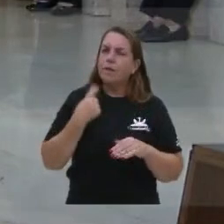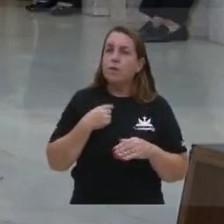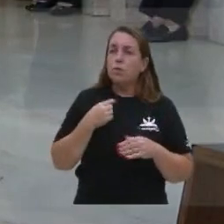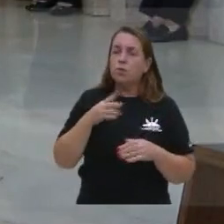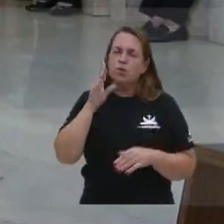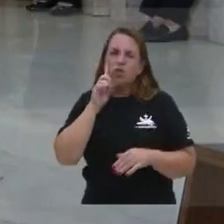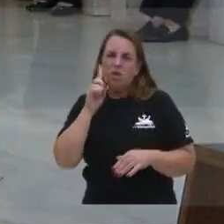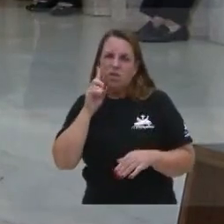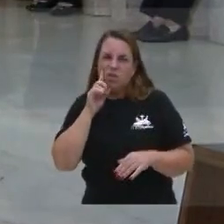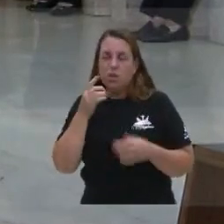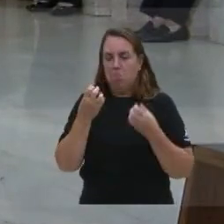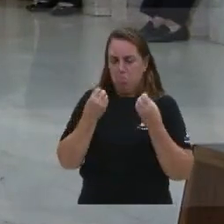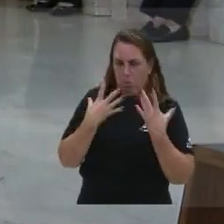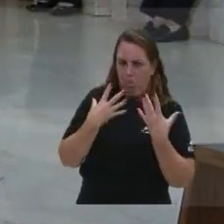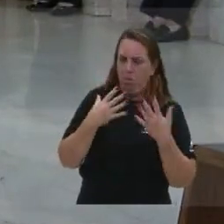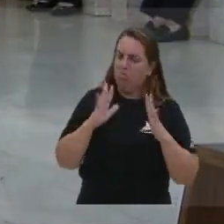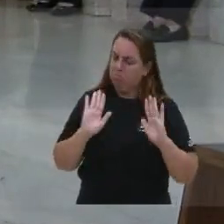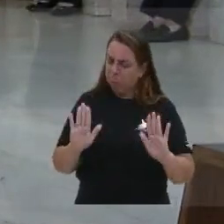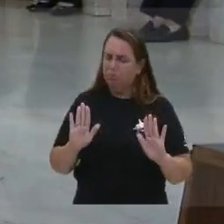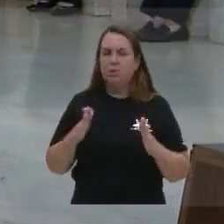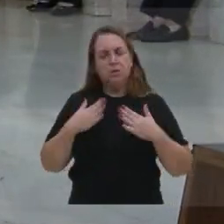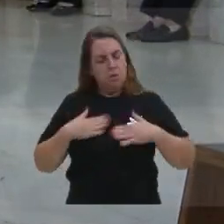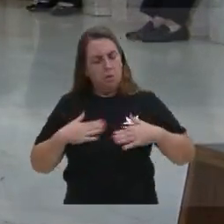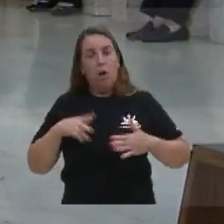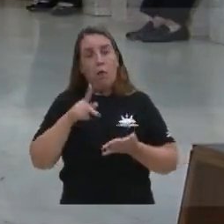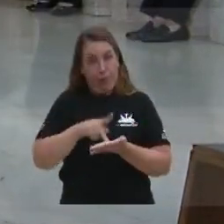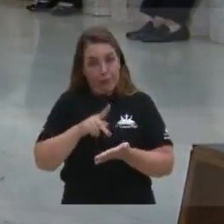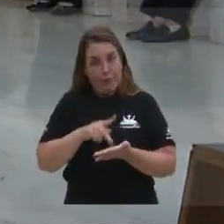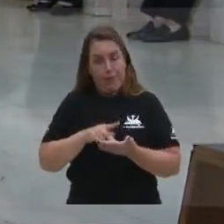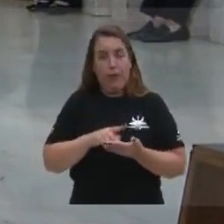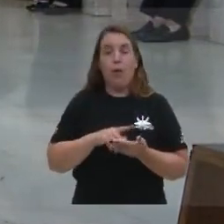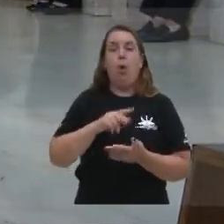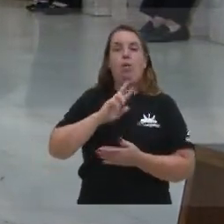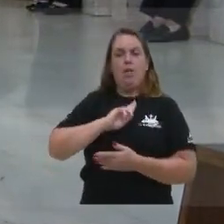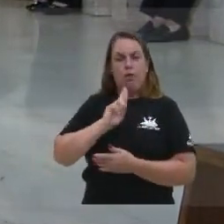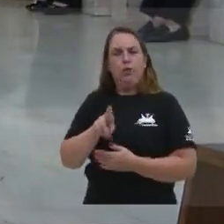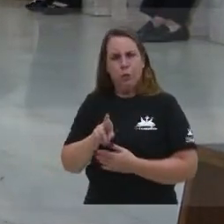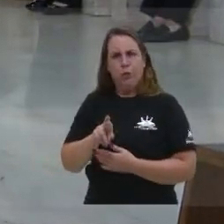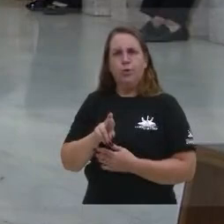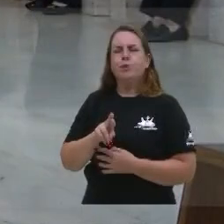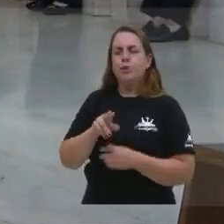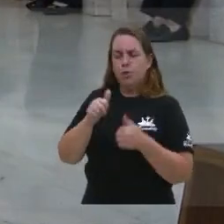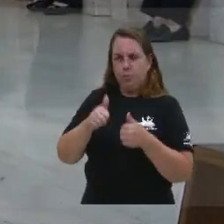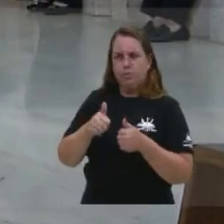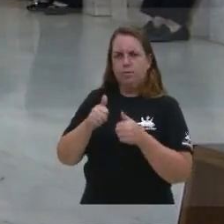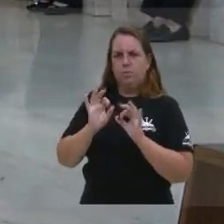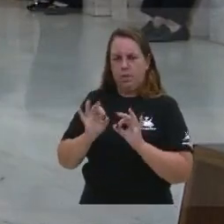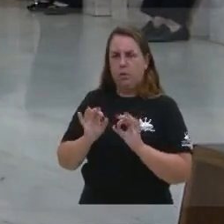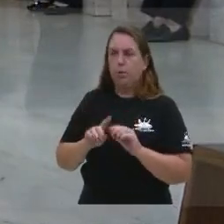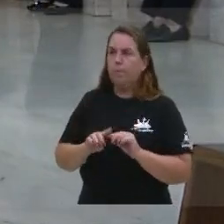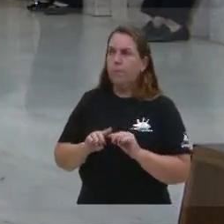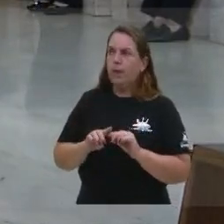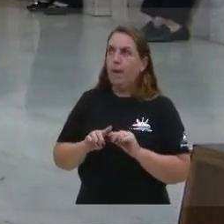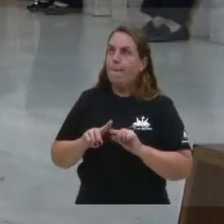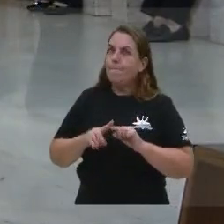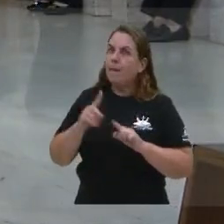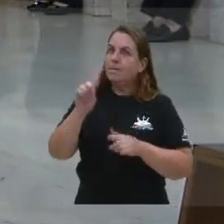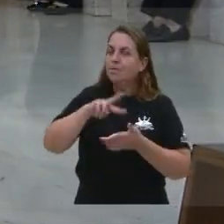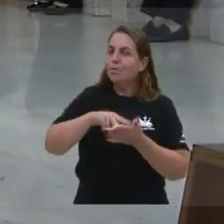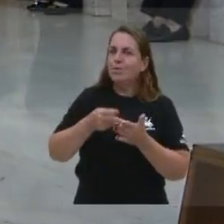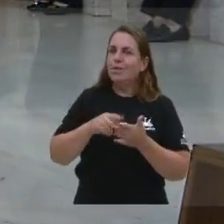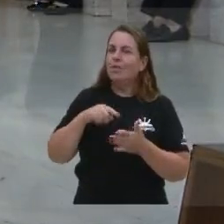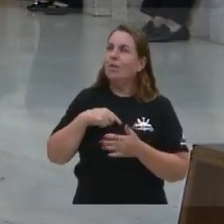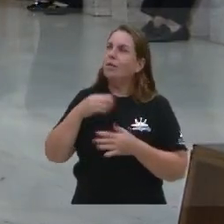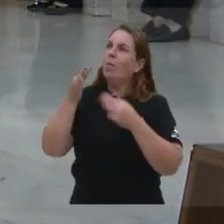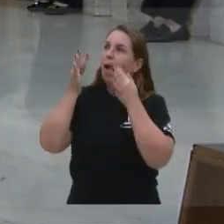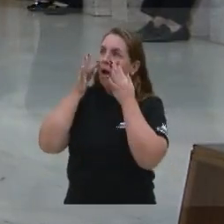que sejam bons, legítimos, religiosos, não significa escutar Deus.